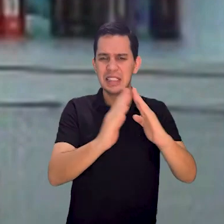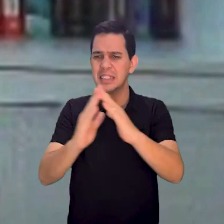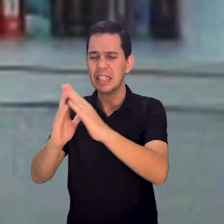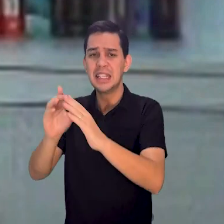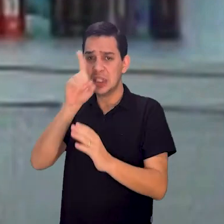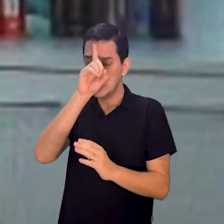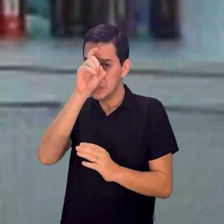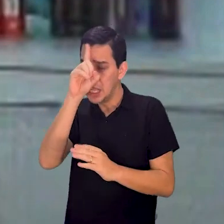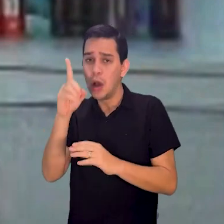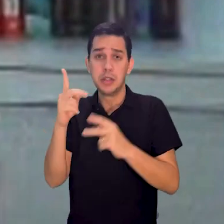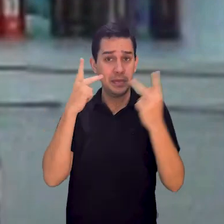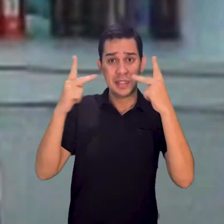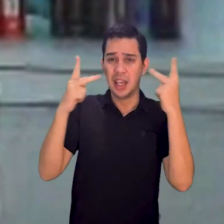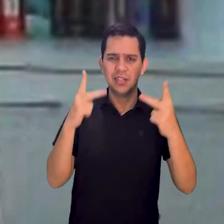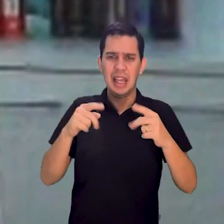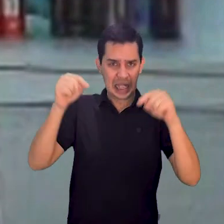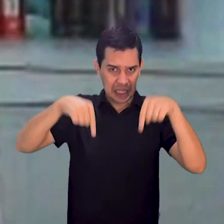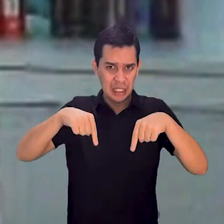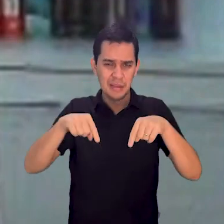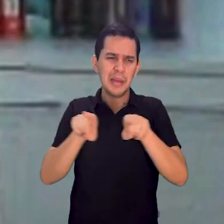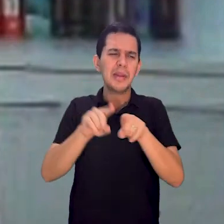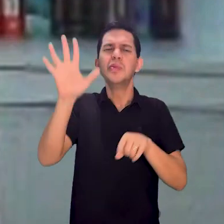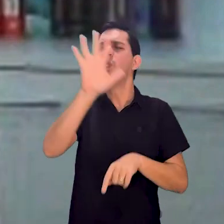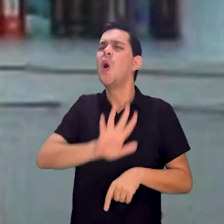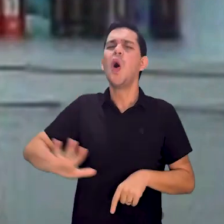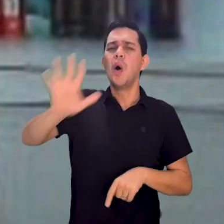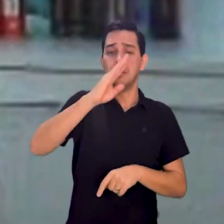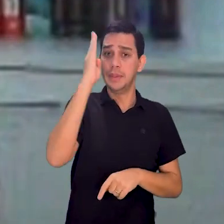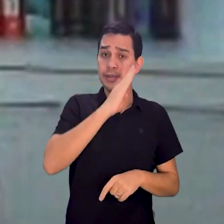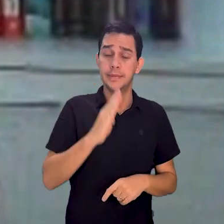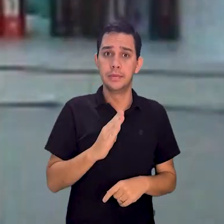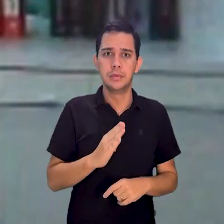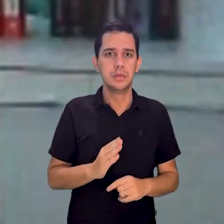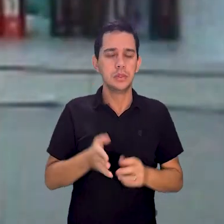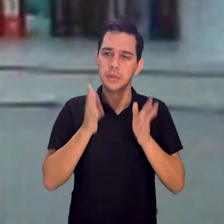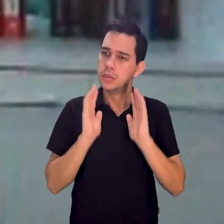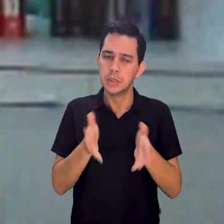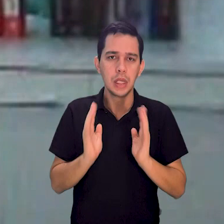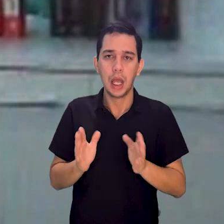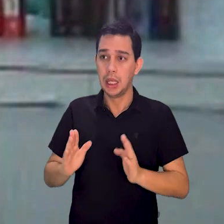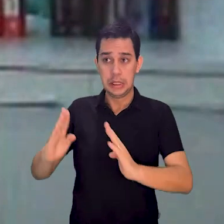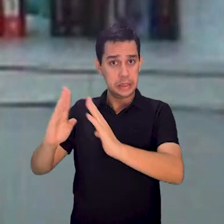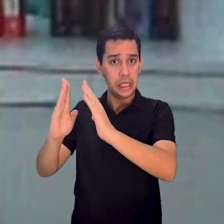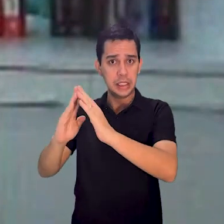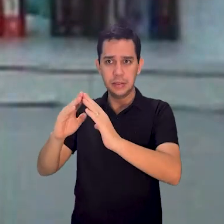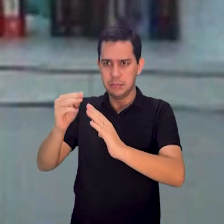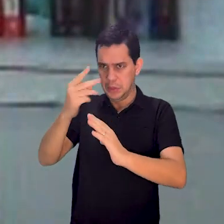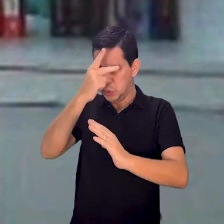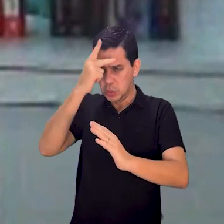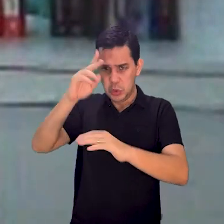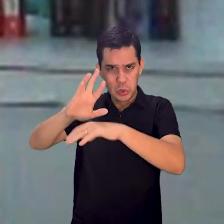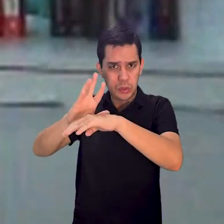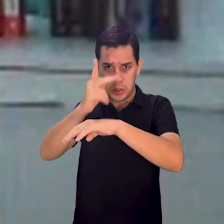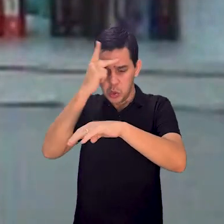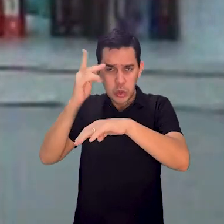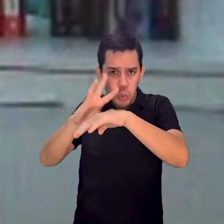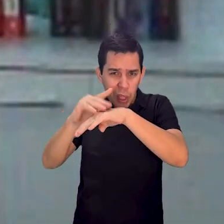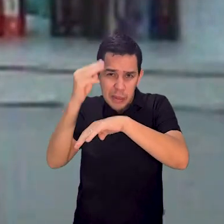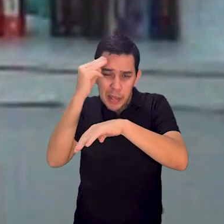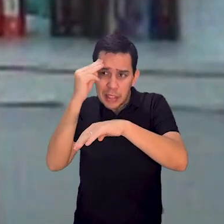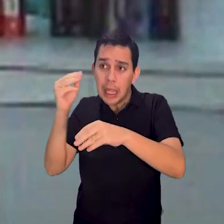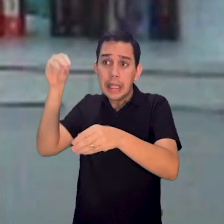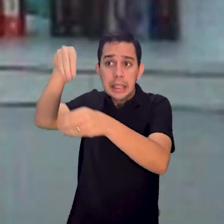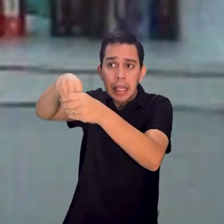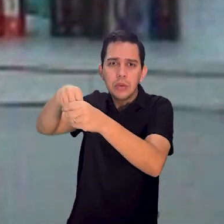hospitais psiquiátricos, mundo afora e no Brasil também, casos horríveis. Chegou-se a ter manicômios com 200,